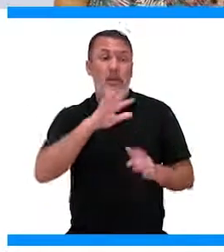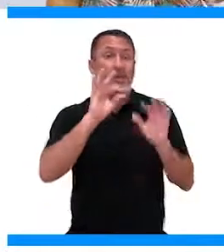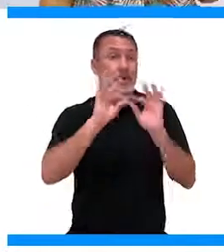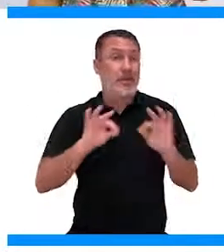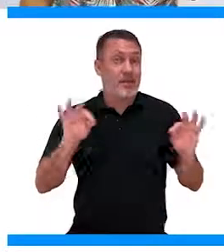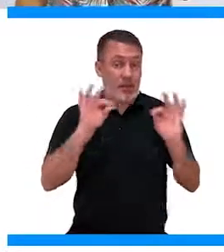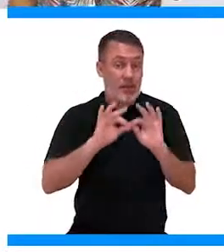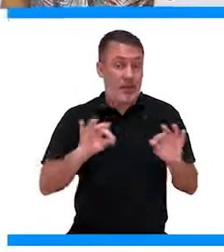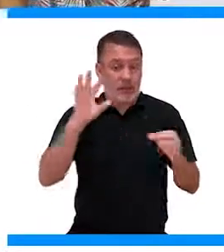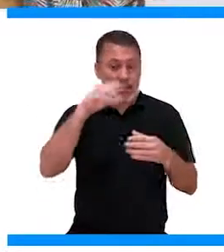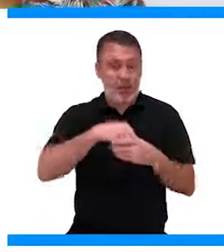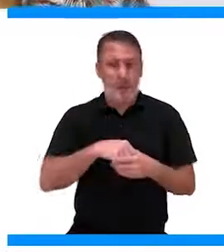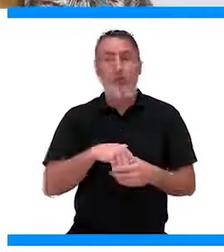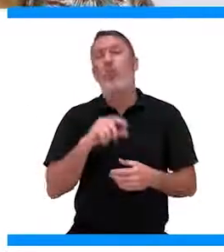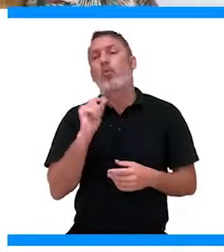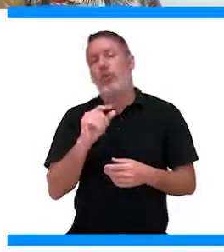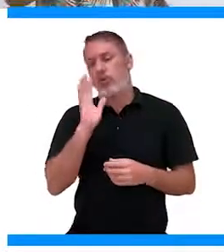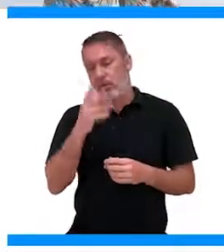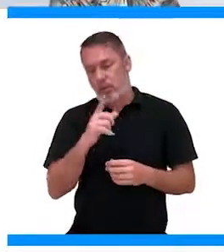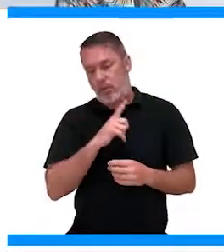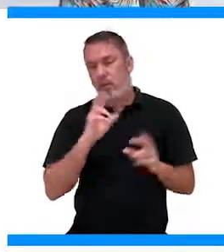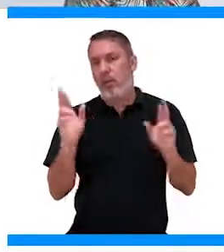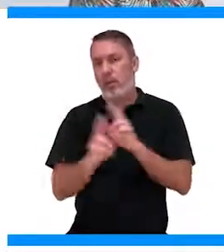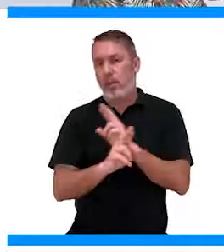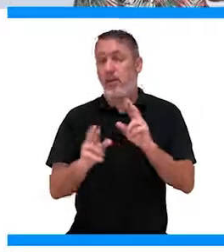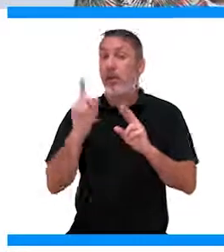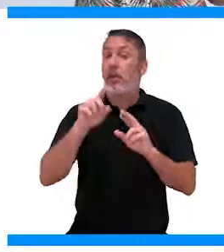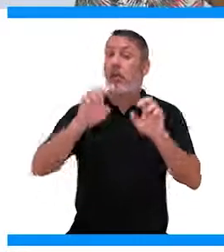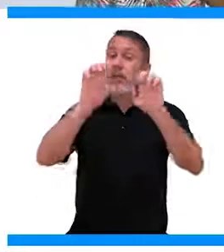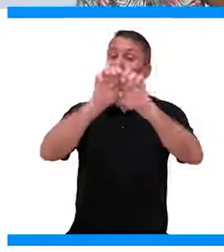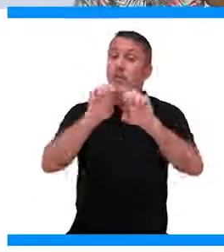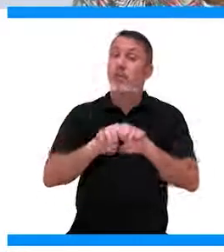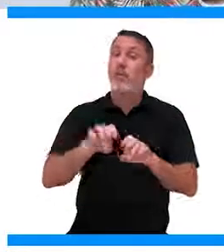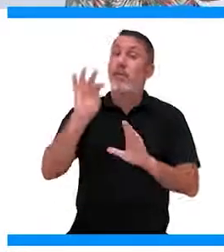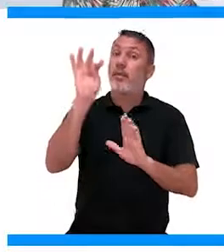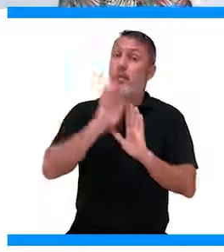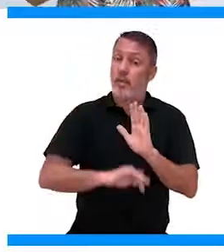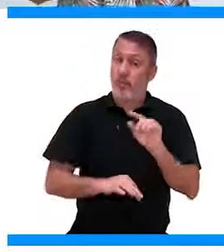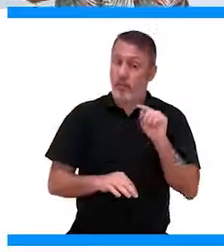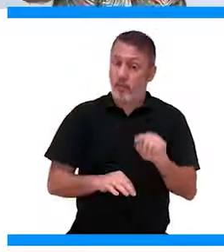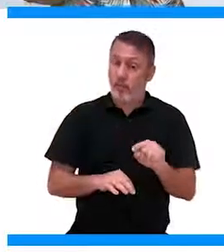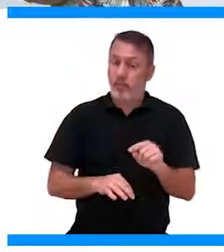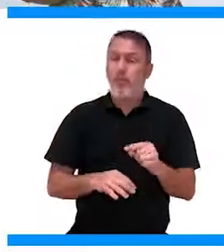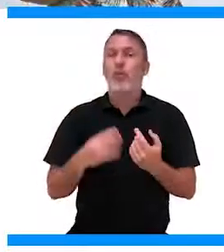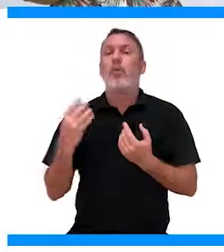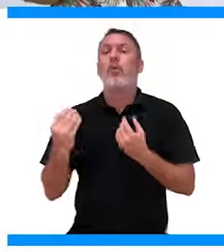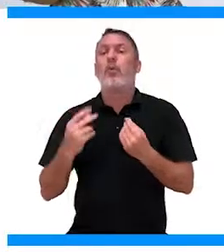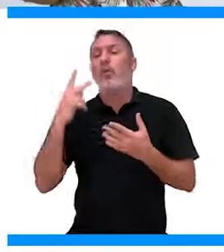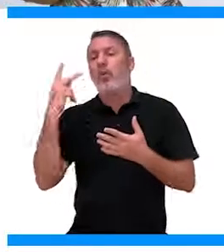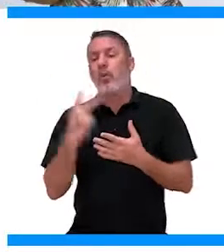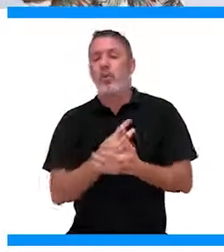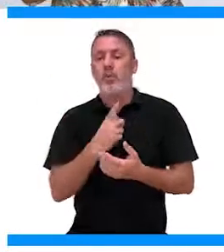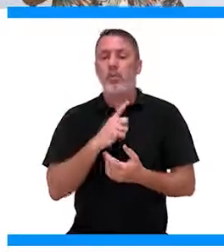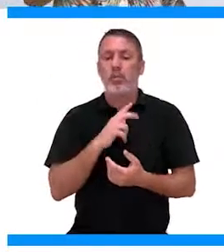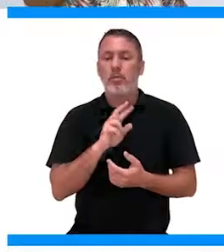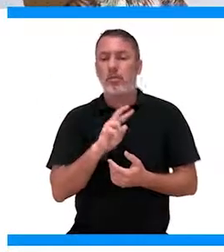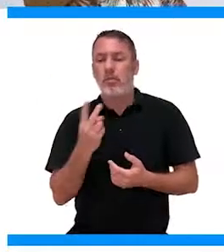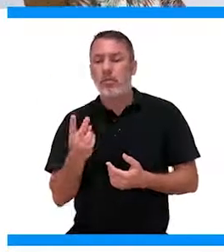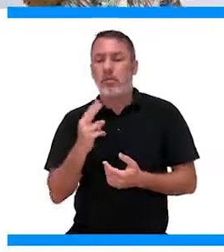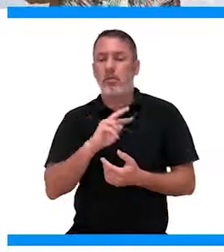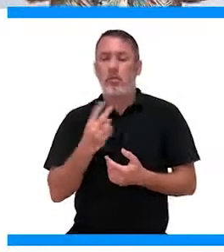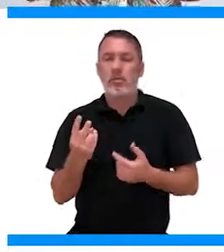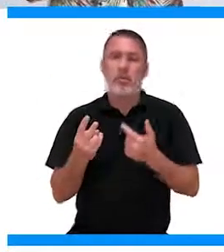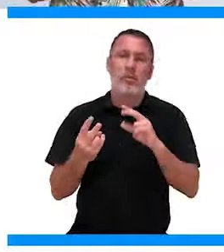vai para as figuras de sintaxe, que já tem relação com a estrutura do texto, né? Ela é quando ocorrem